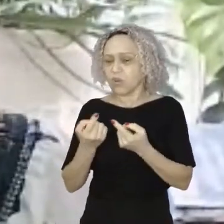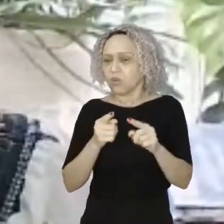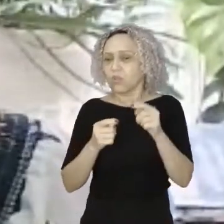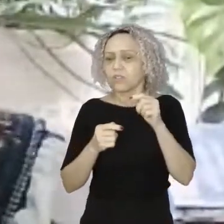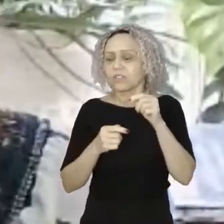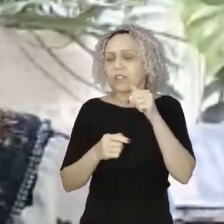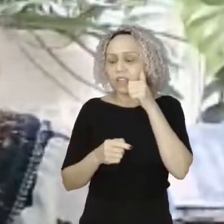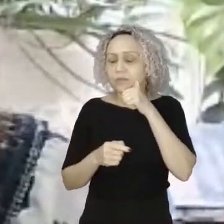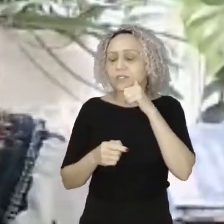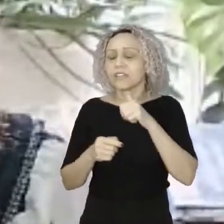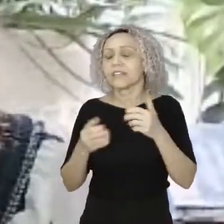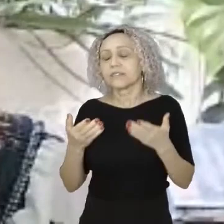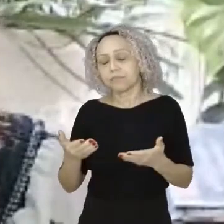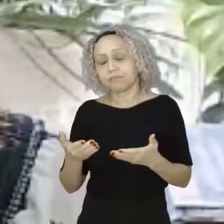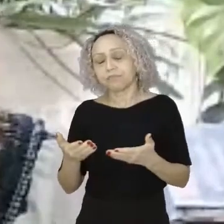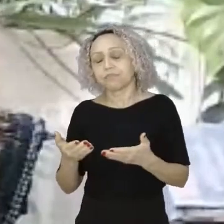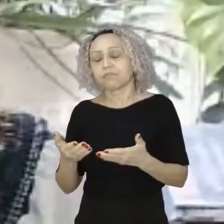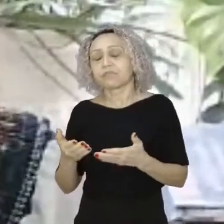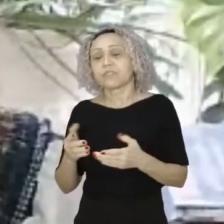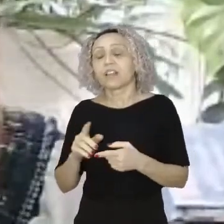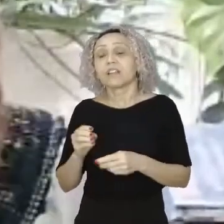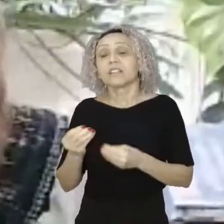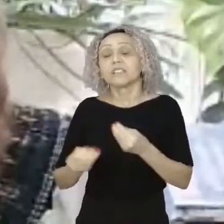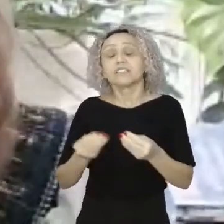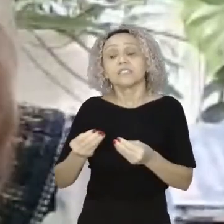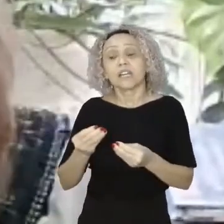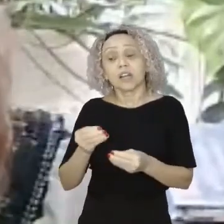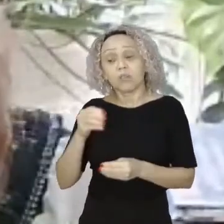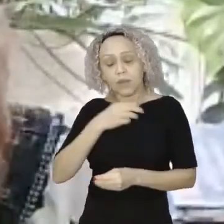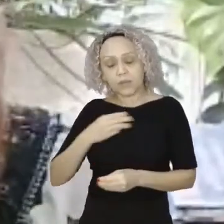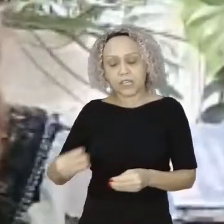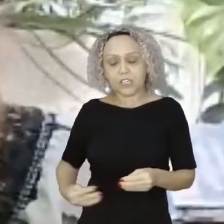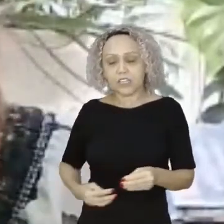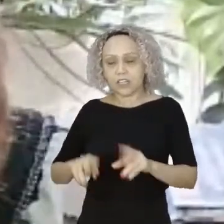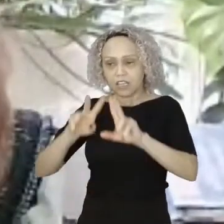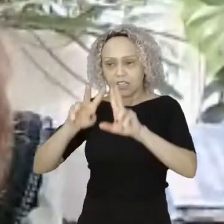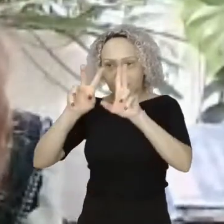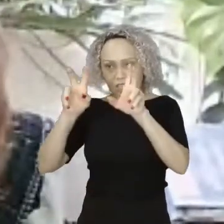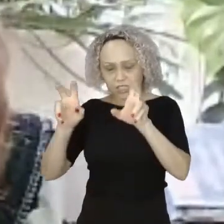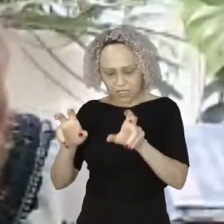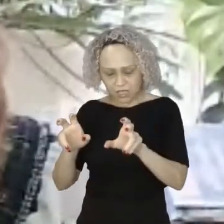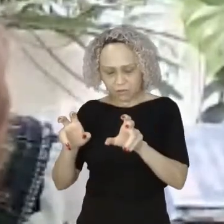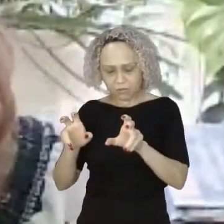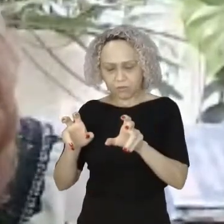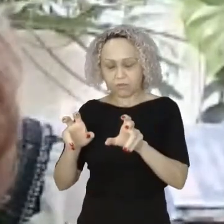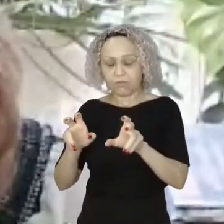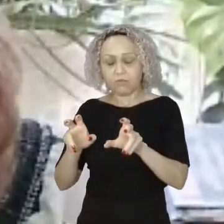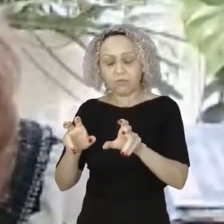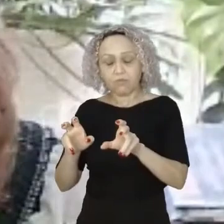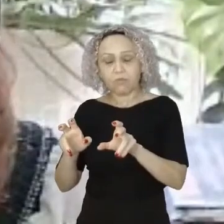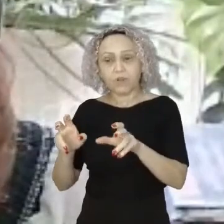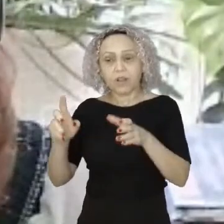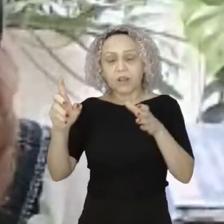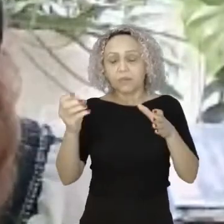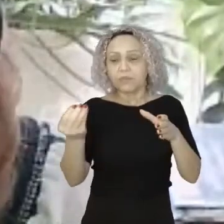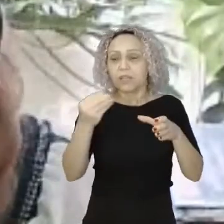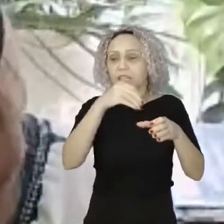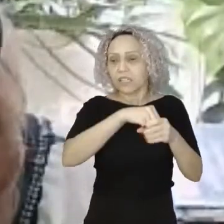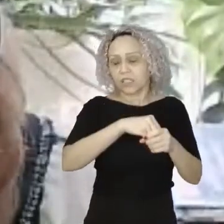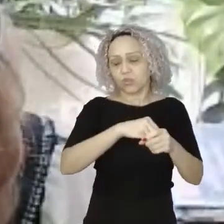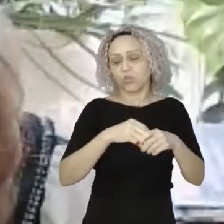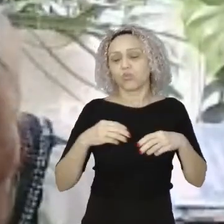traz o tema para discutir, para mobilizar a sociedade contra esse ódio, a favor de uma sociedade